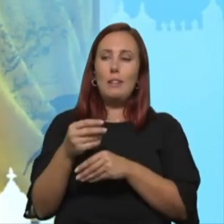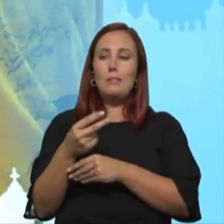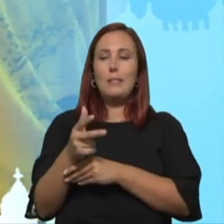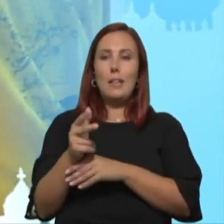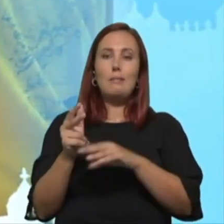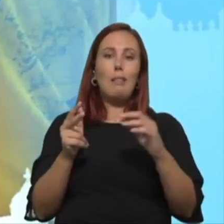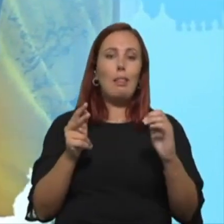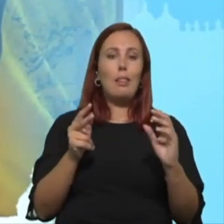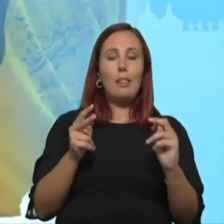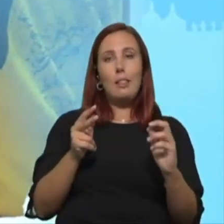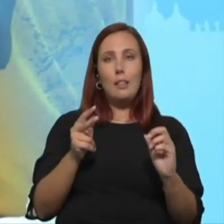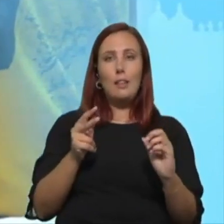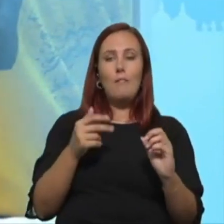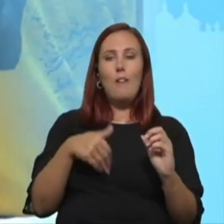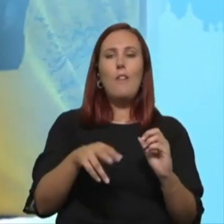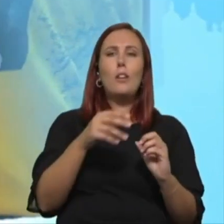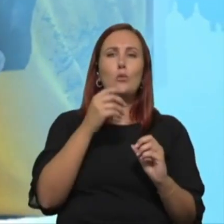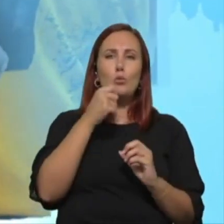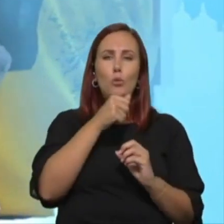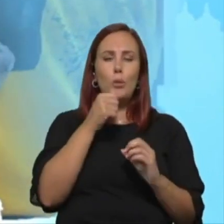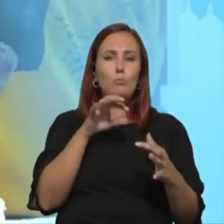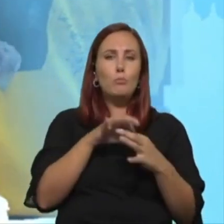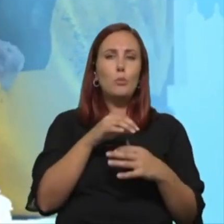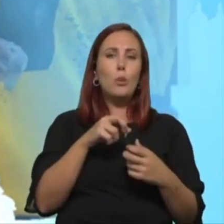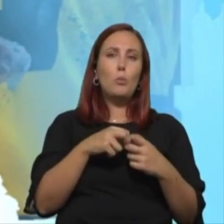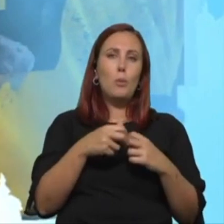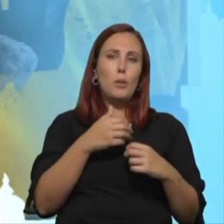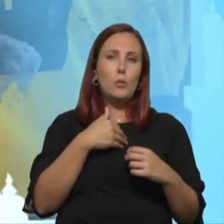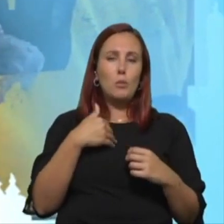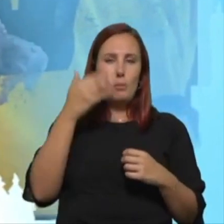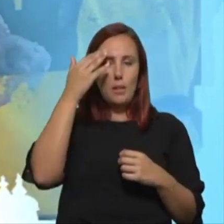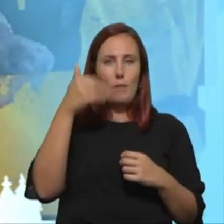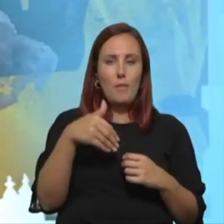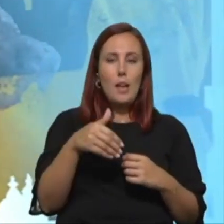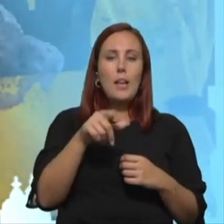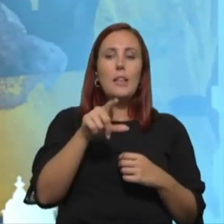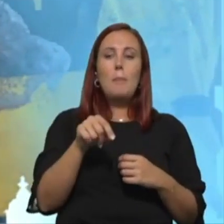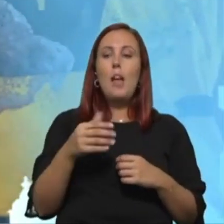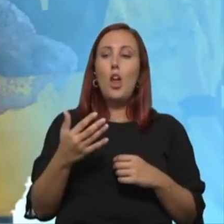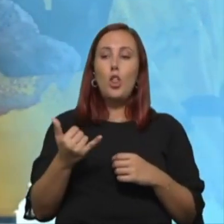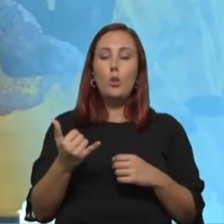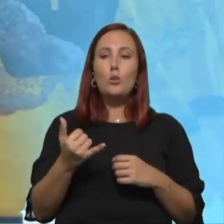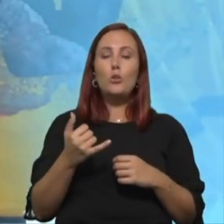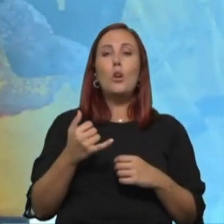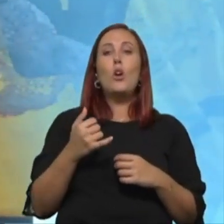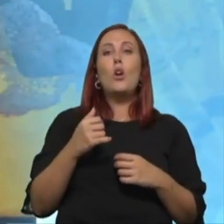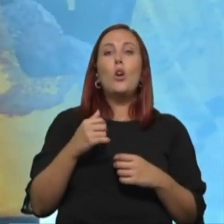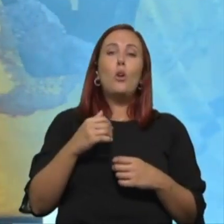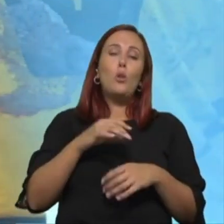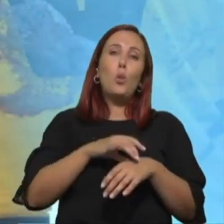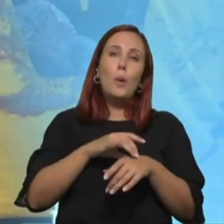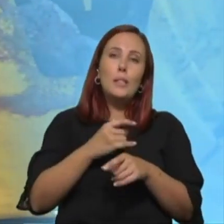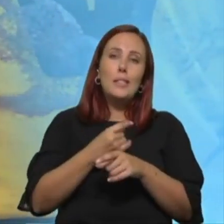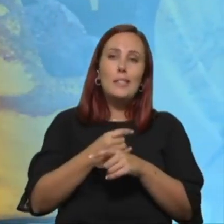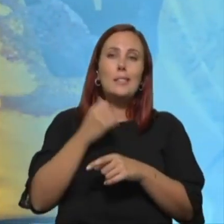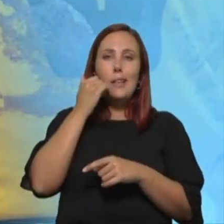virem a sofrer de uma doença do âmbito da saúde mental e 12 terem uma doença grave nesta área